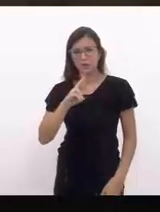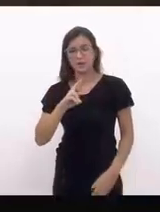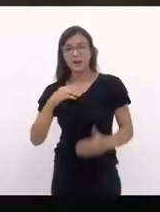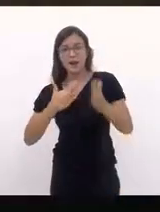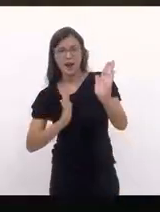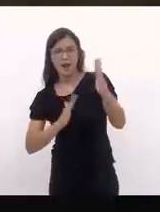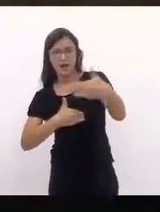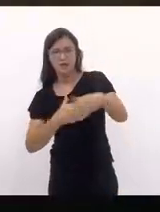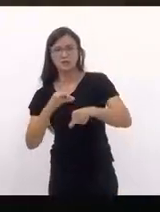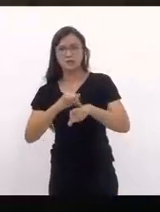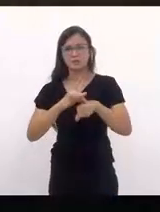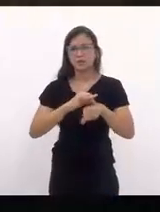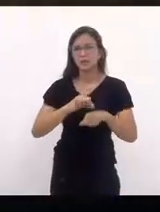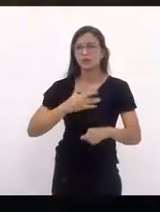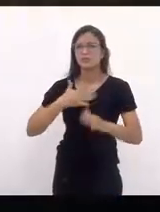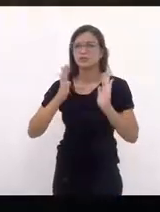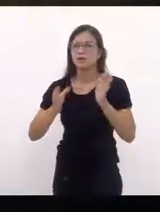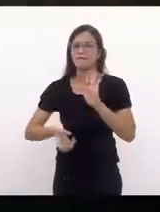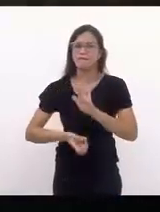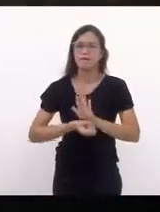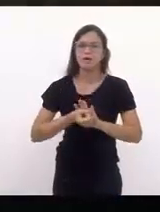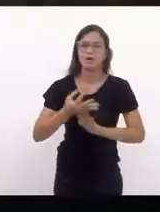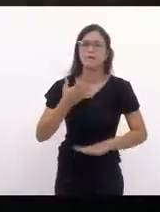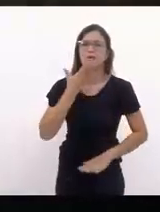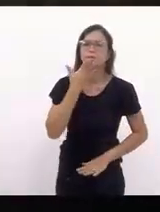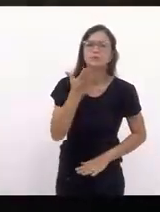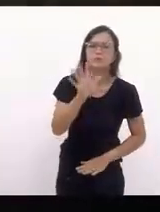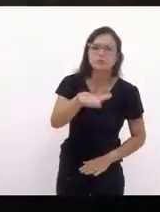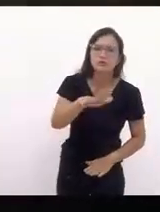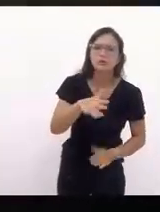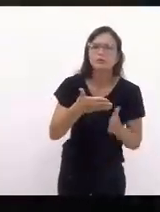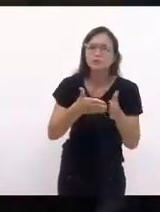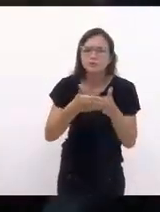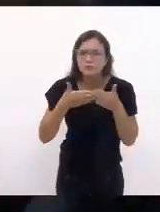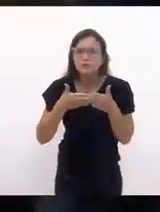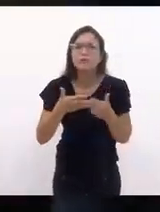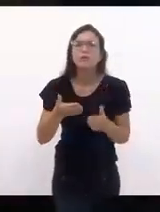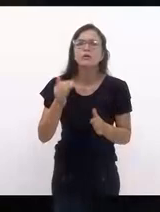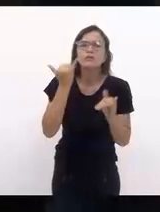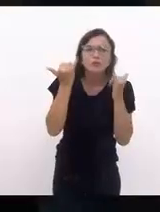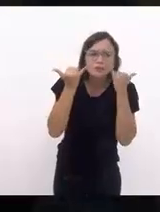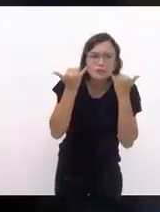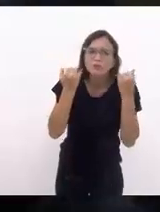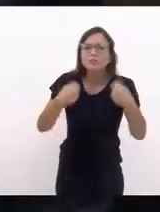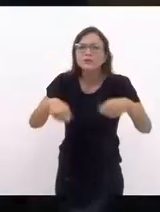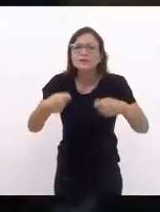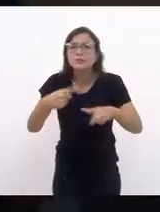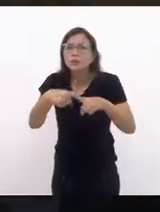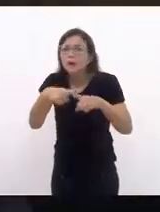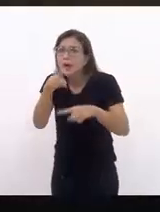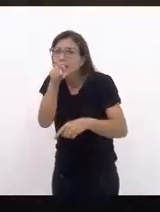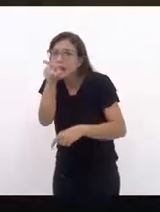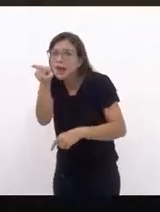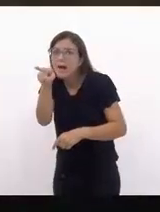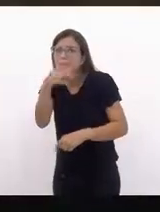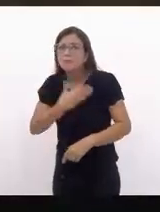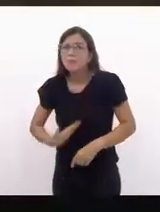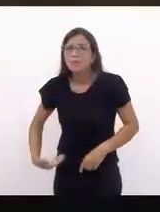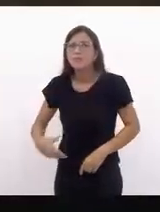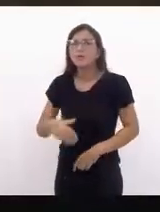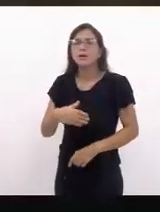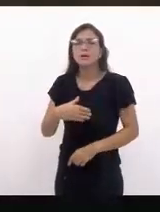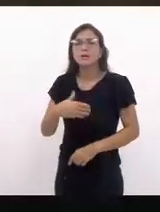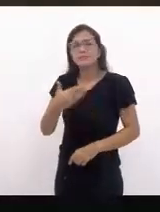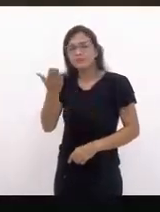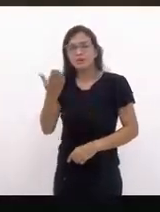requerimentos com pedidos de informações porque esses guerreiros seus familiares dependente passa o